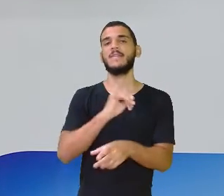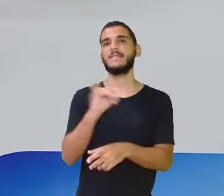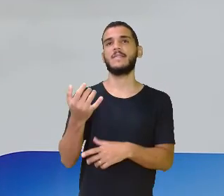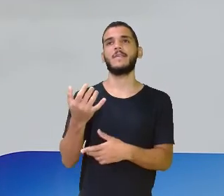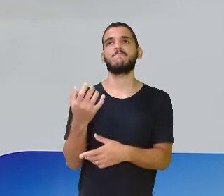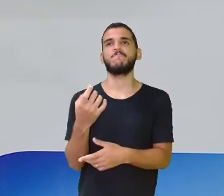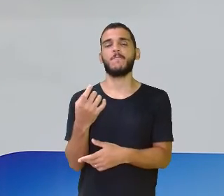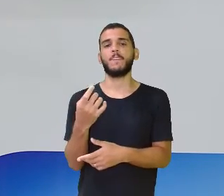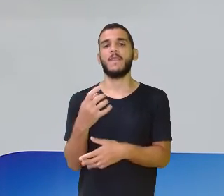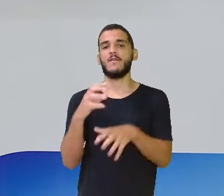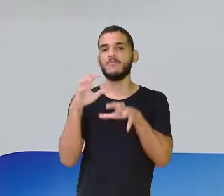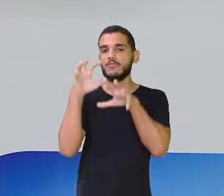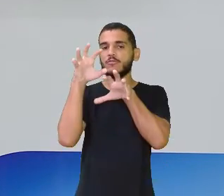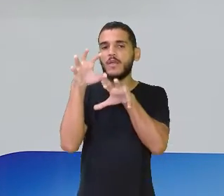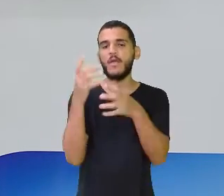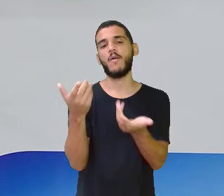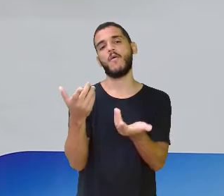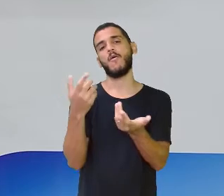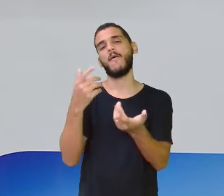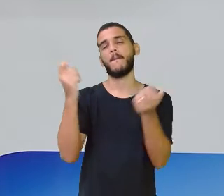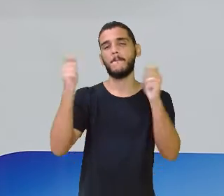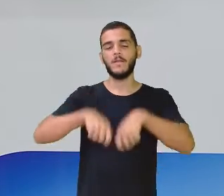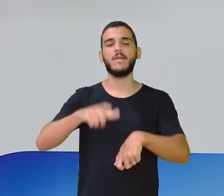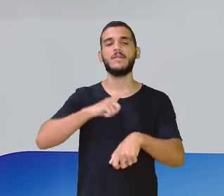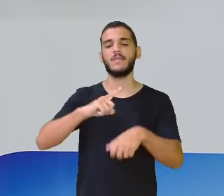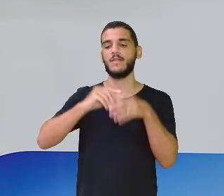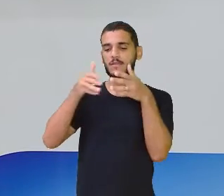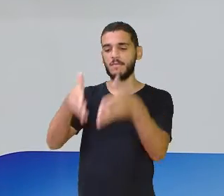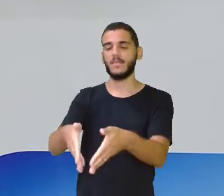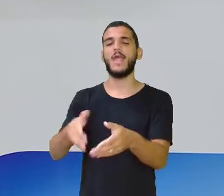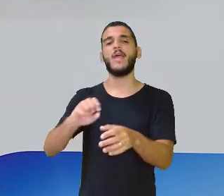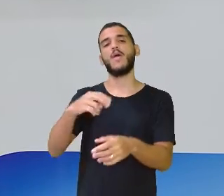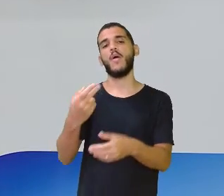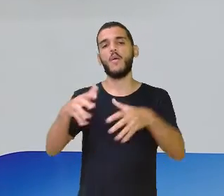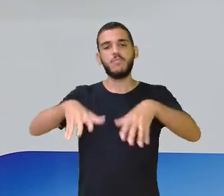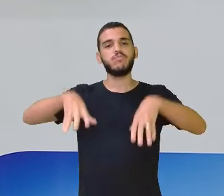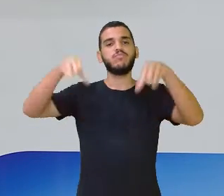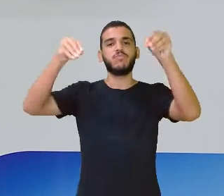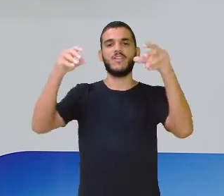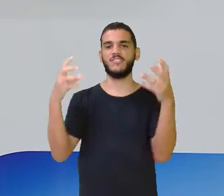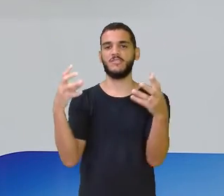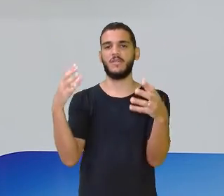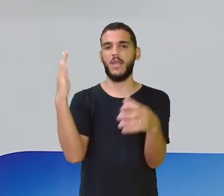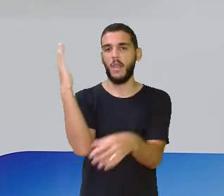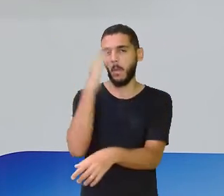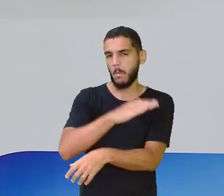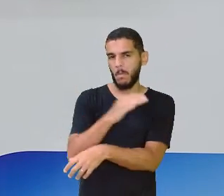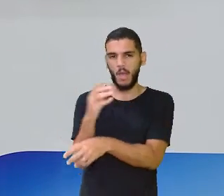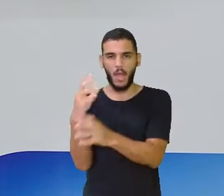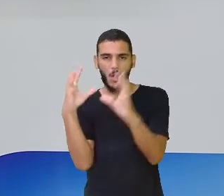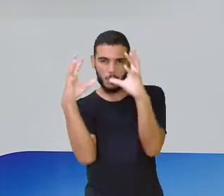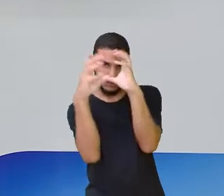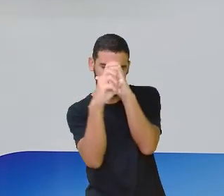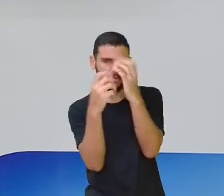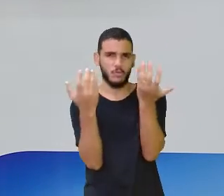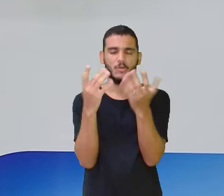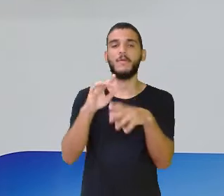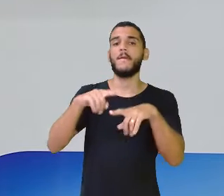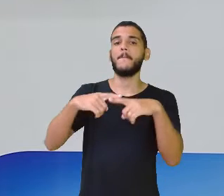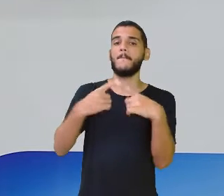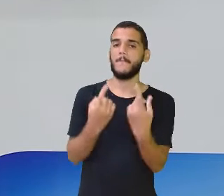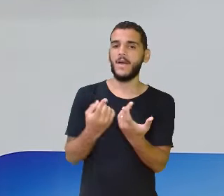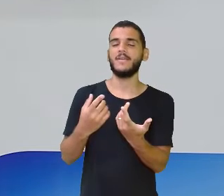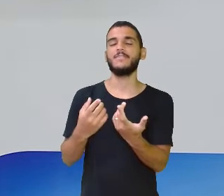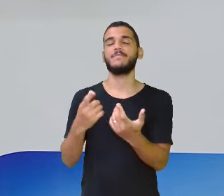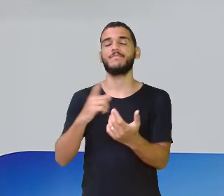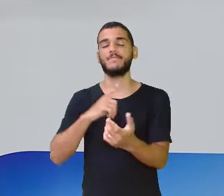poderia ser num cemitério ou num castelo mal assombrado, não sei. Mas o espaço é esse local aí onde a história vai se passar.